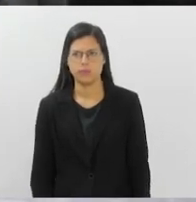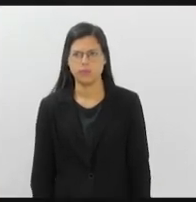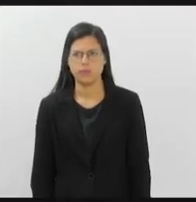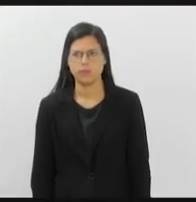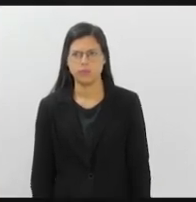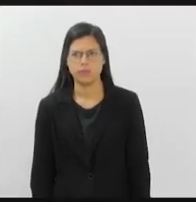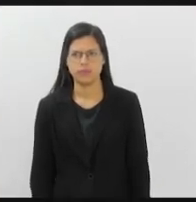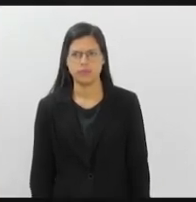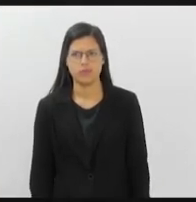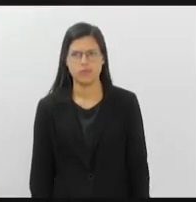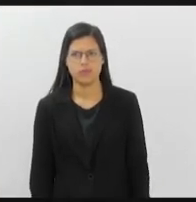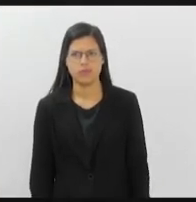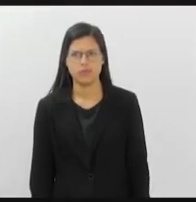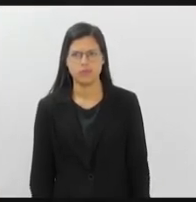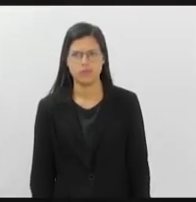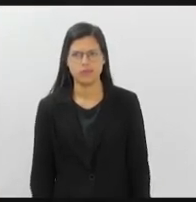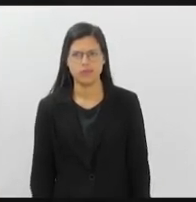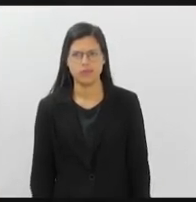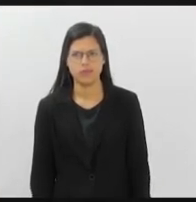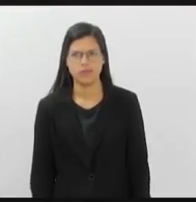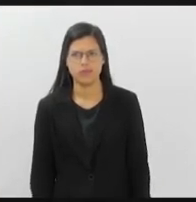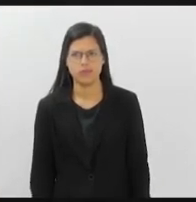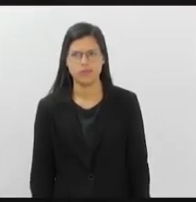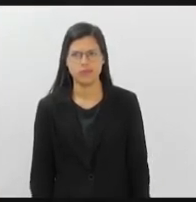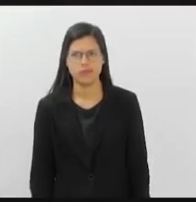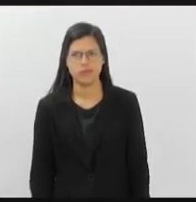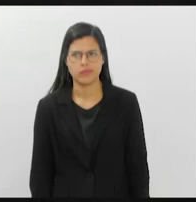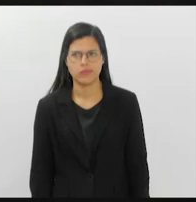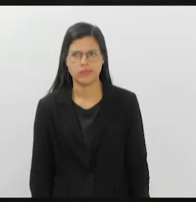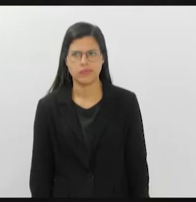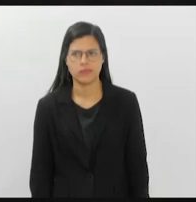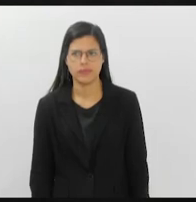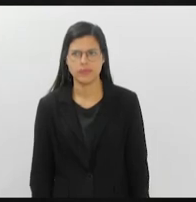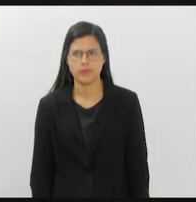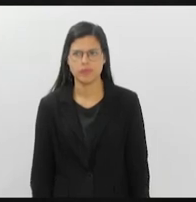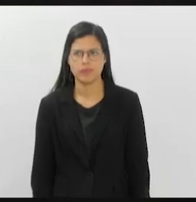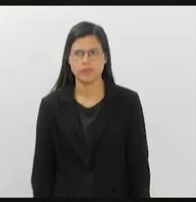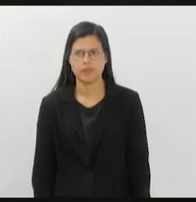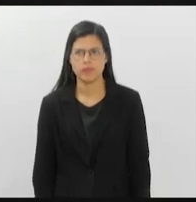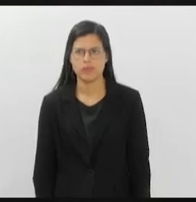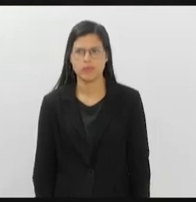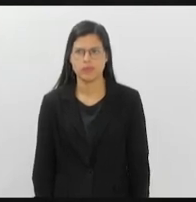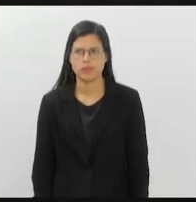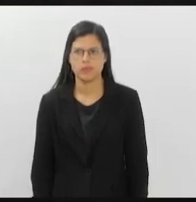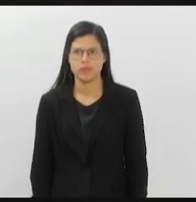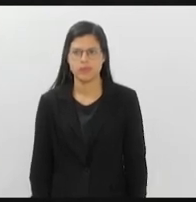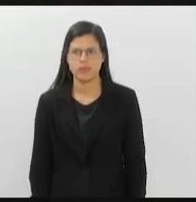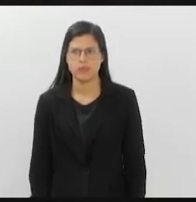Tribuna, para a gente.